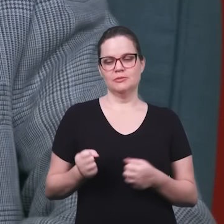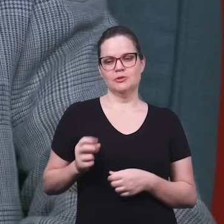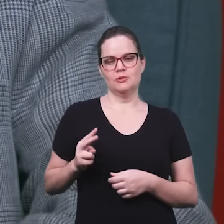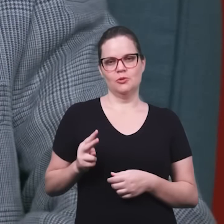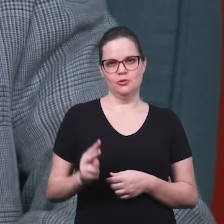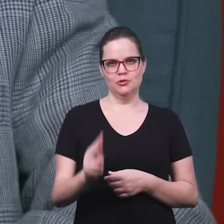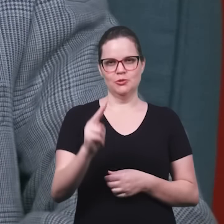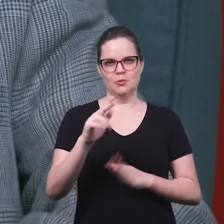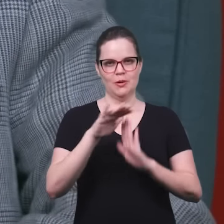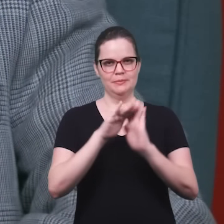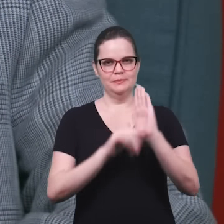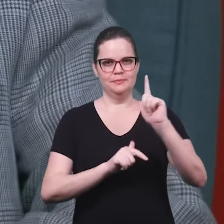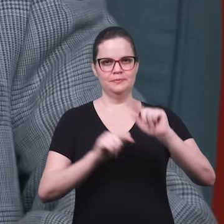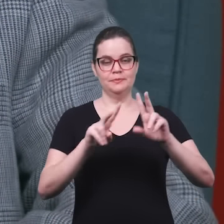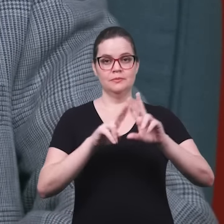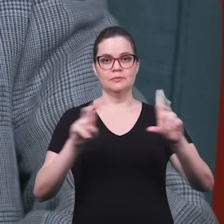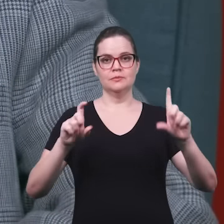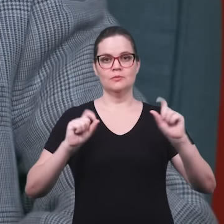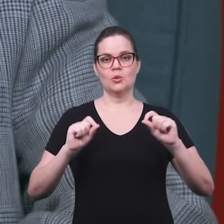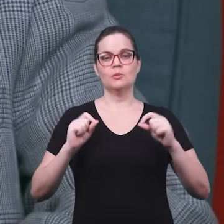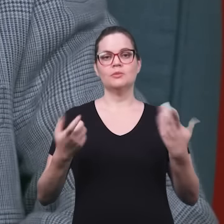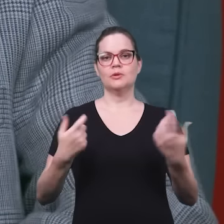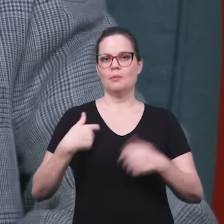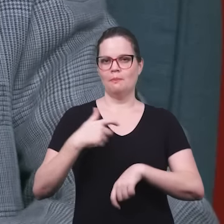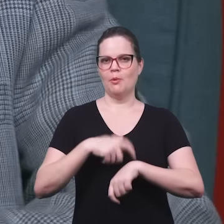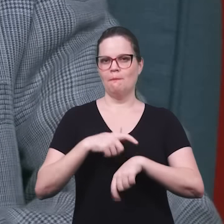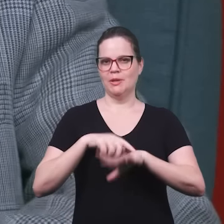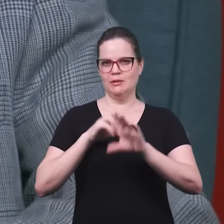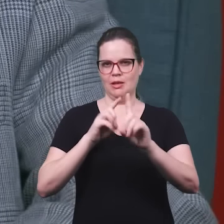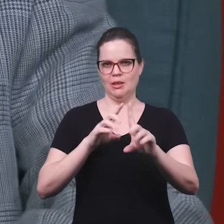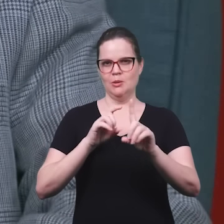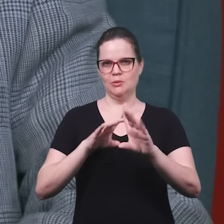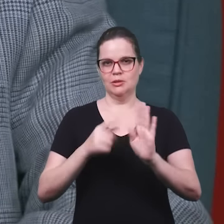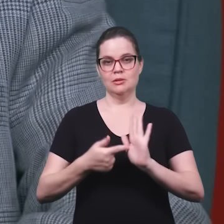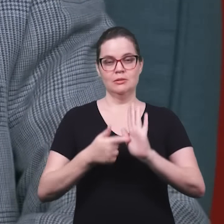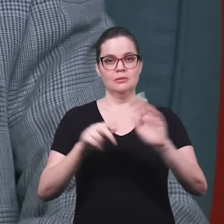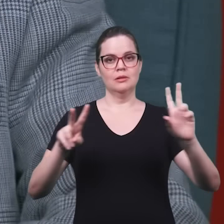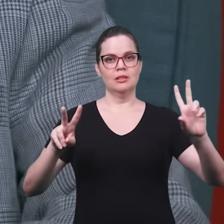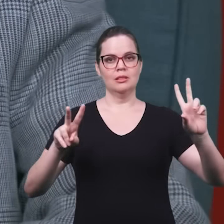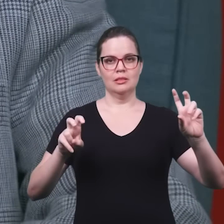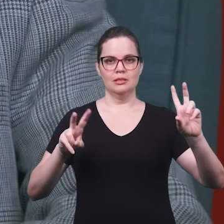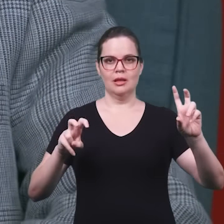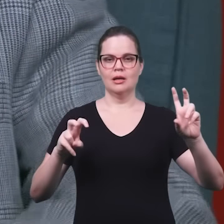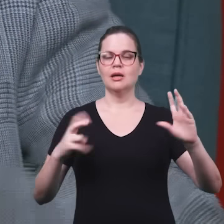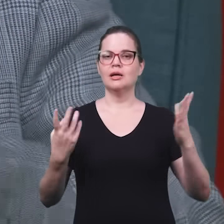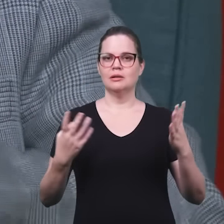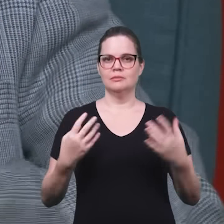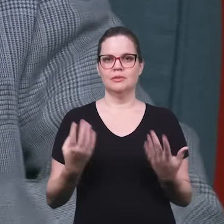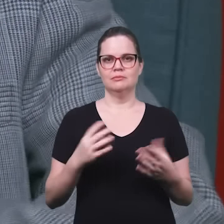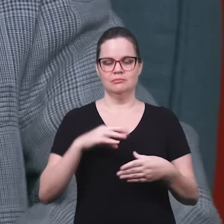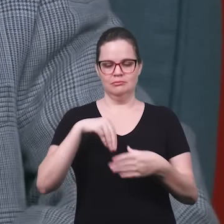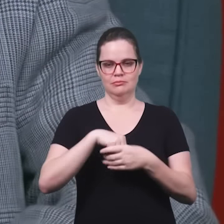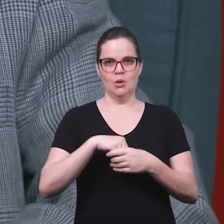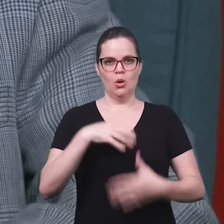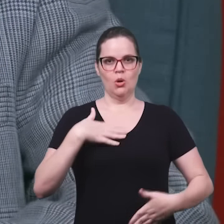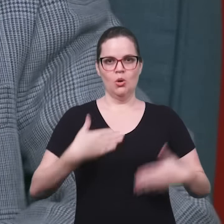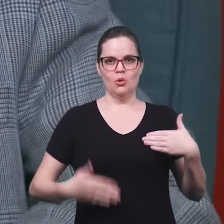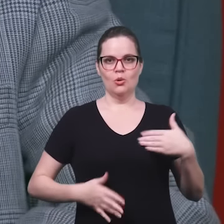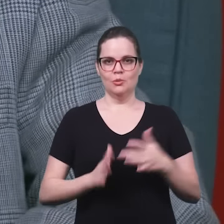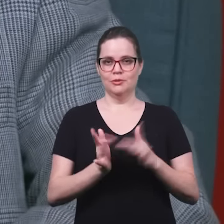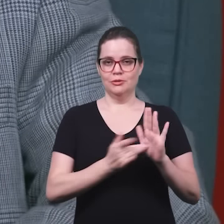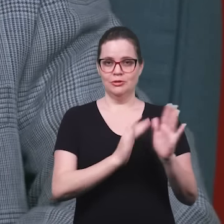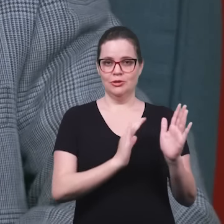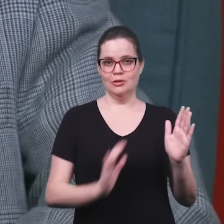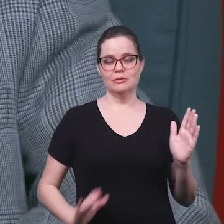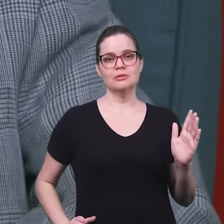com o nosso programa sobre o momento da doutrina. Nós estamos abordando um tema, ainda dentro de todos esses assuntos